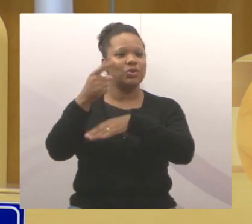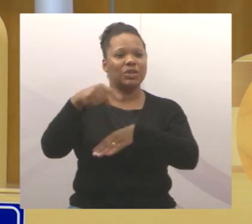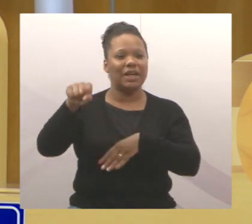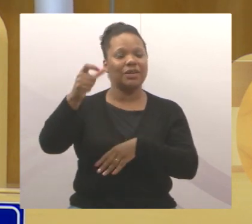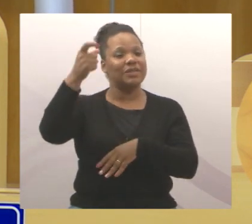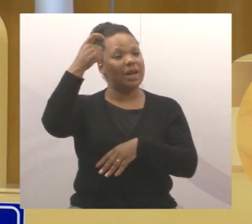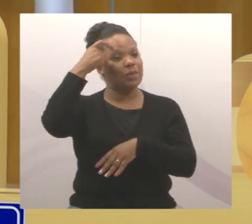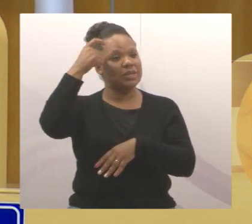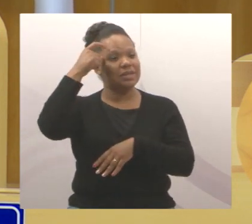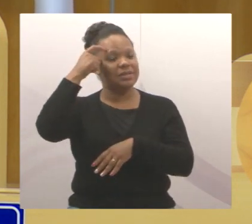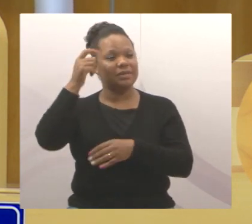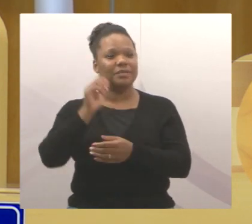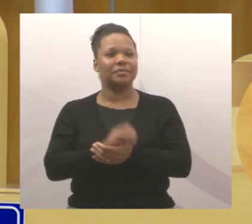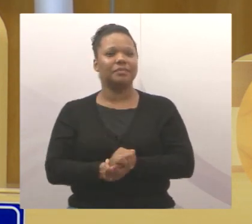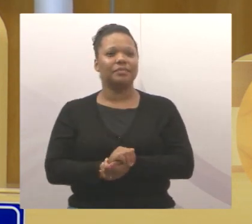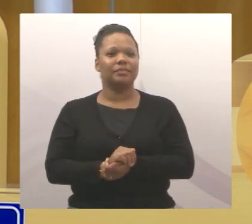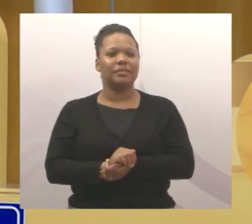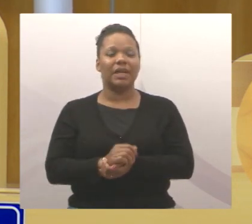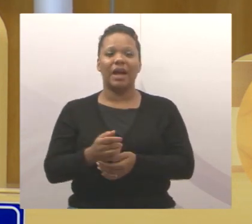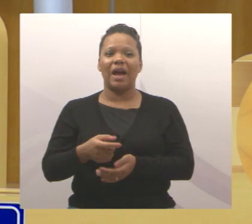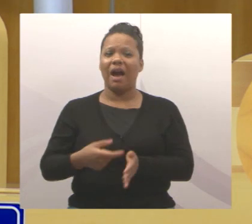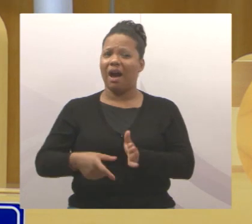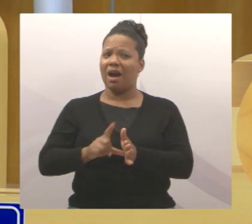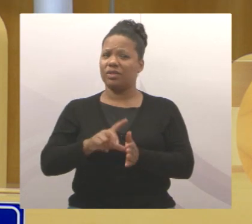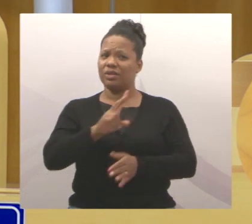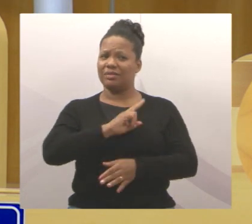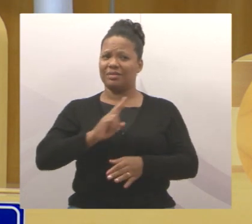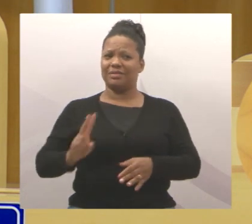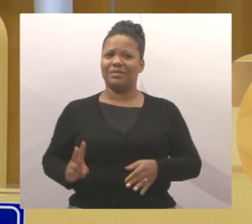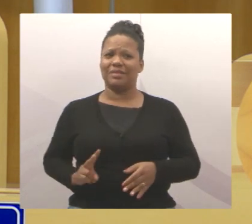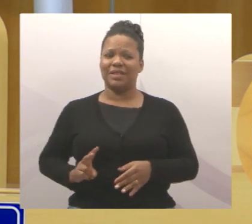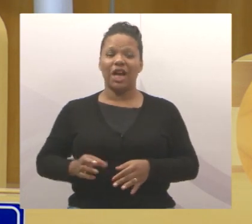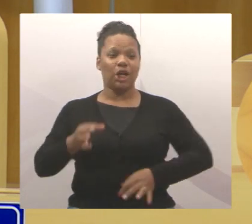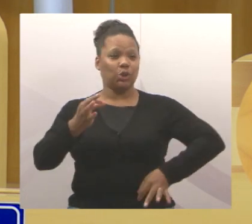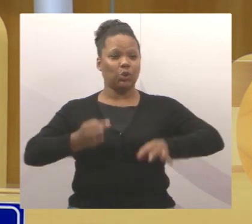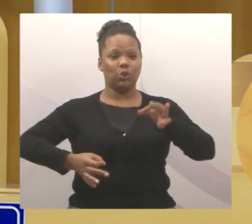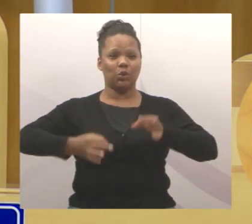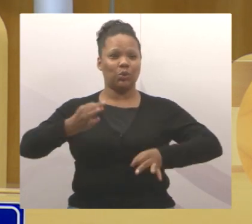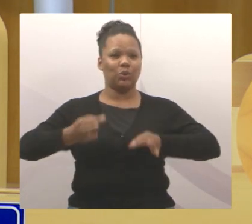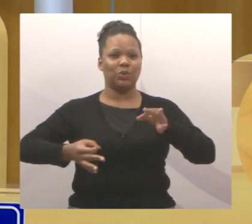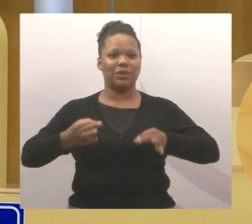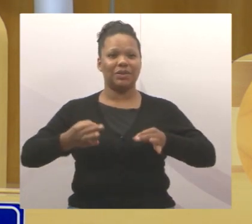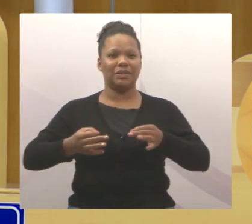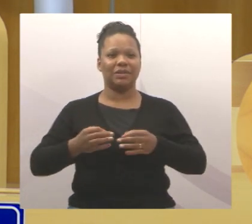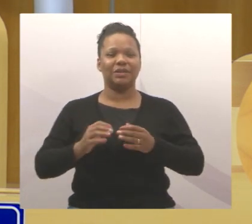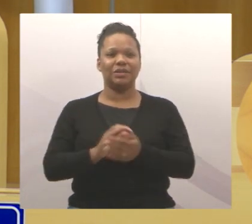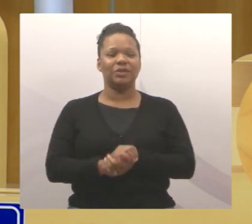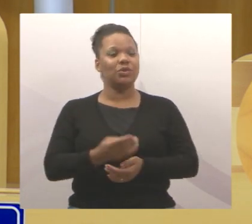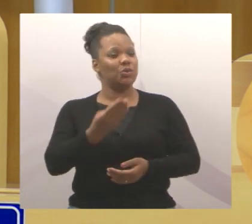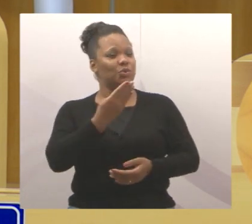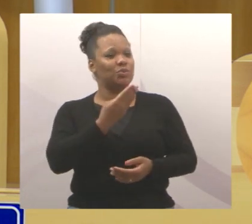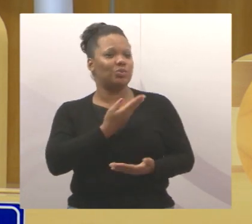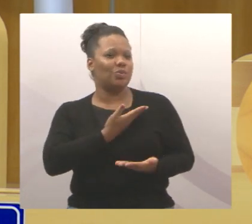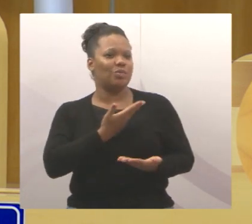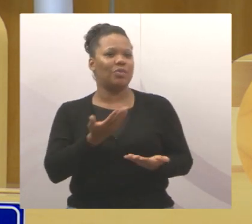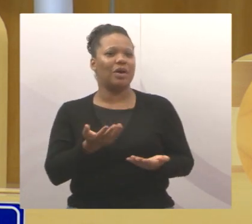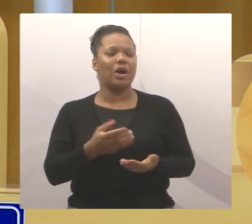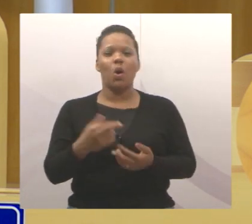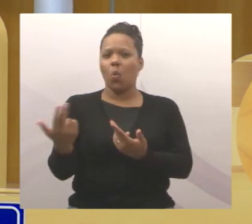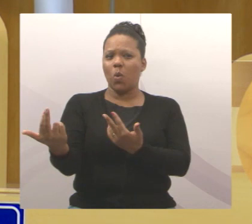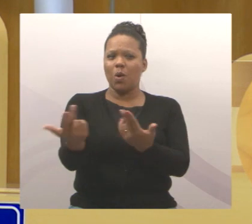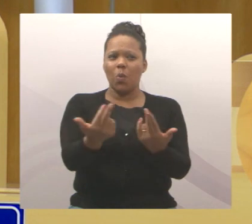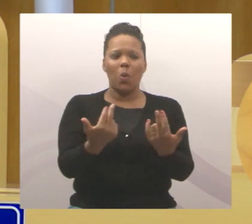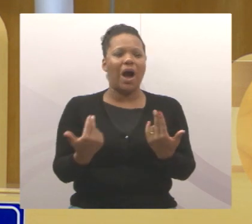que nesta hora, antes de ser vereador, é juiz de um colega, juiz de um